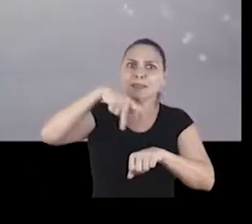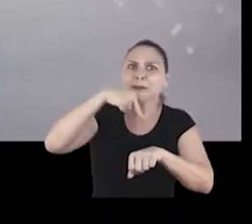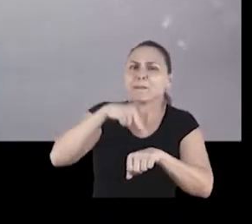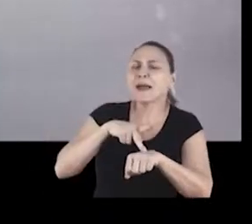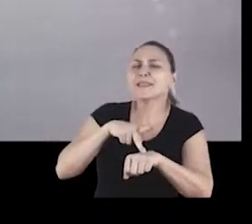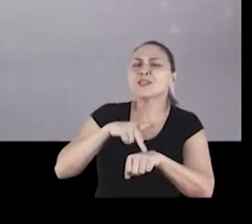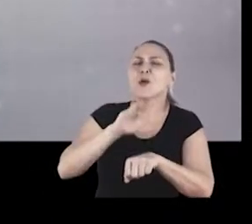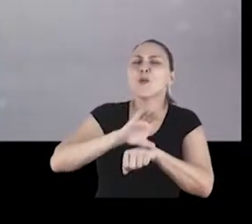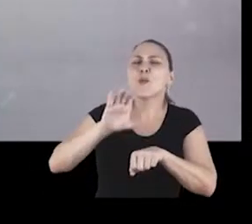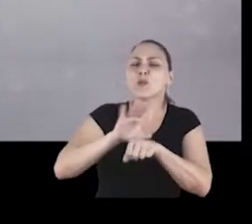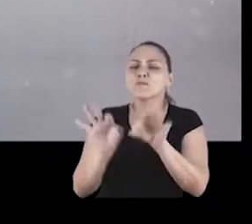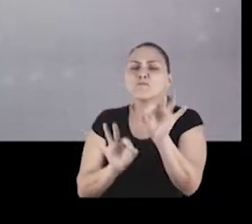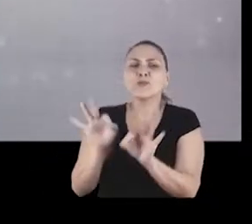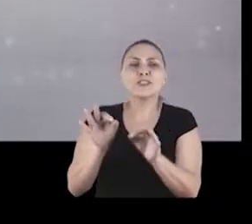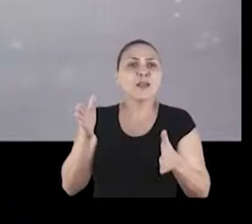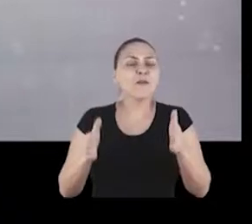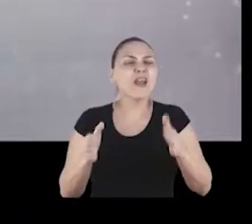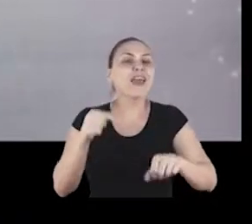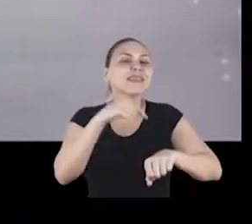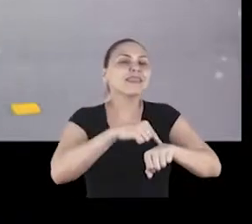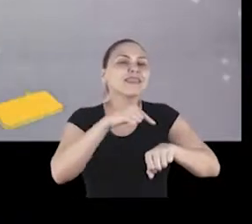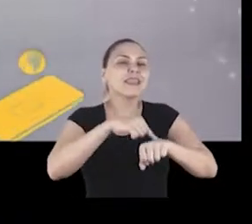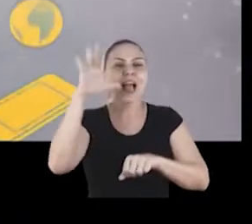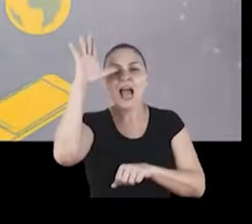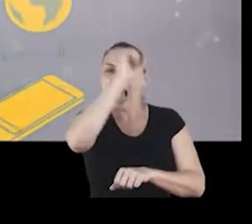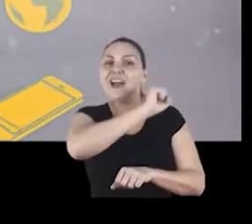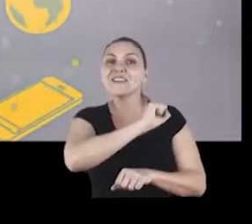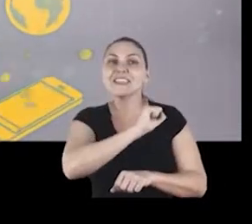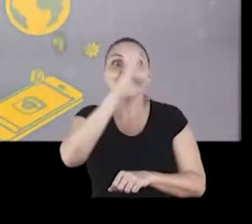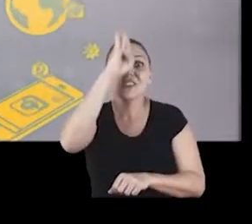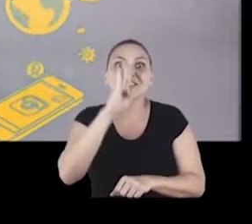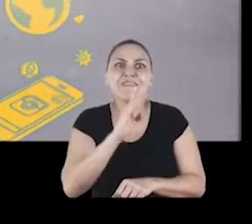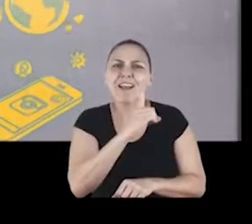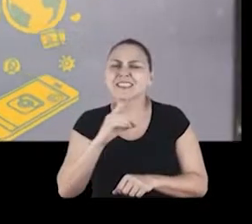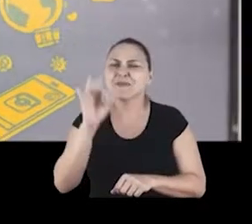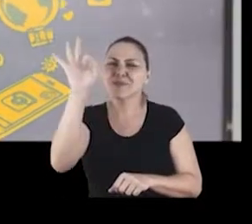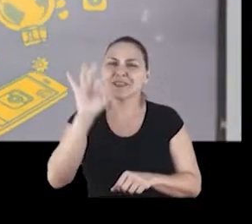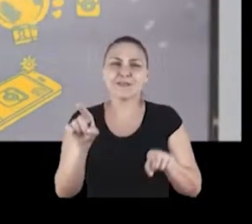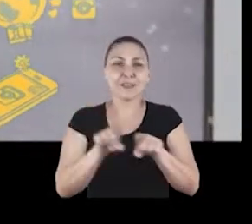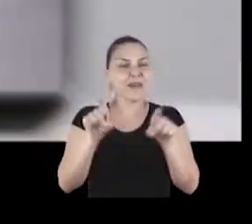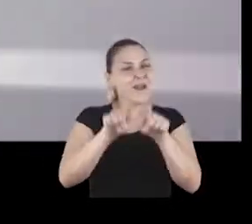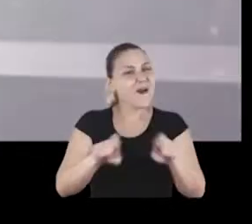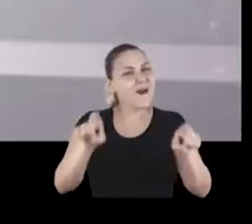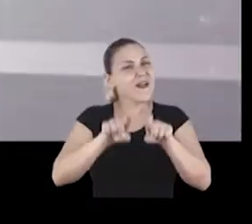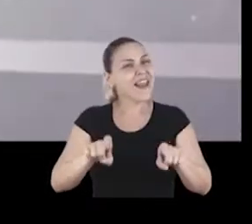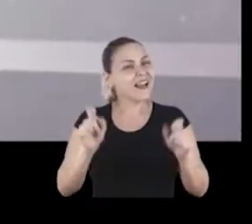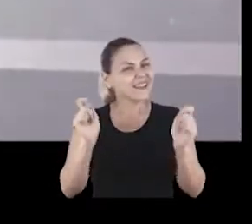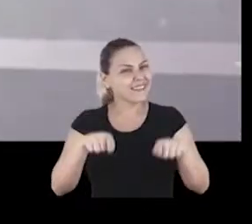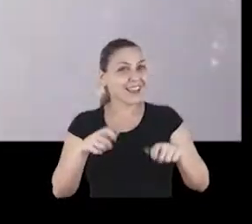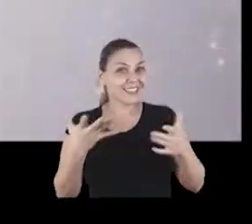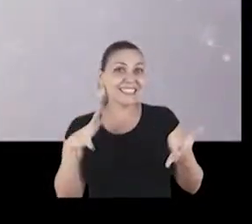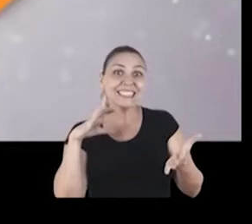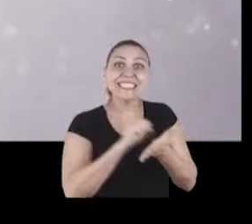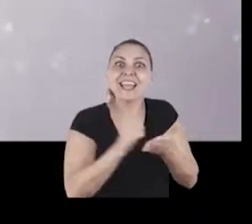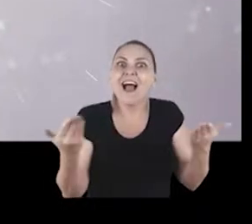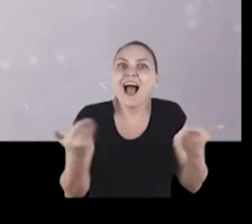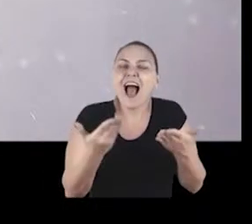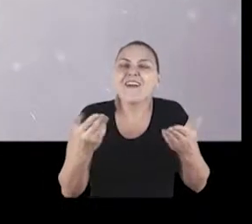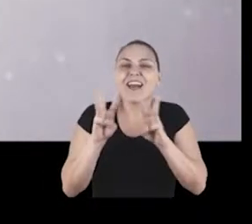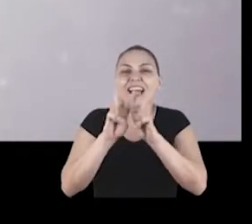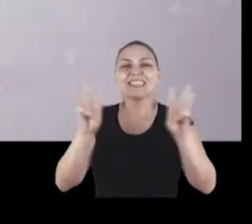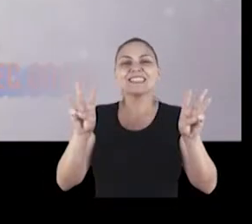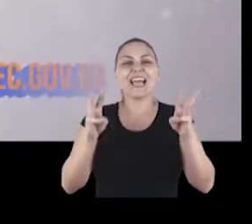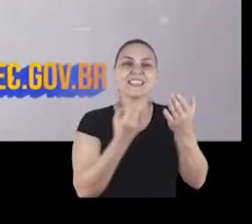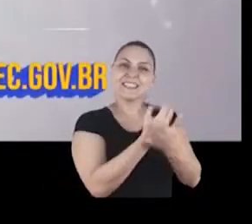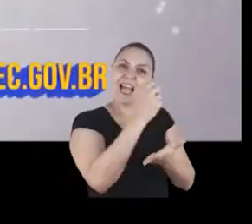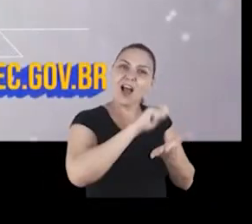o curso faz parte do programa Tempo de Aprender. É totalmente gratuito e online. Inscreva-se já